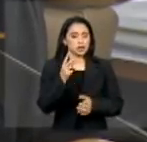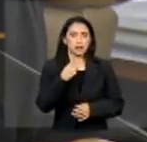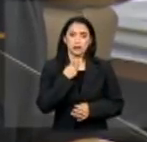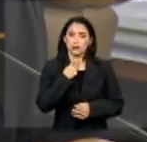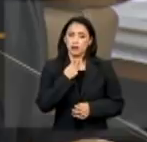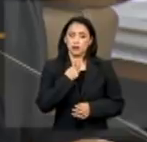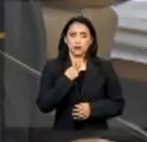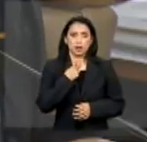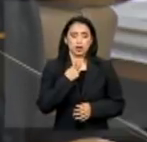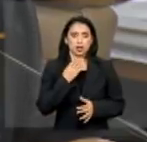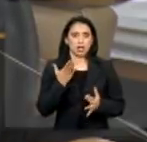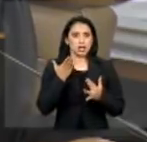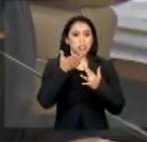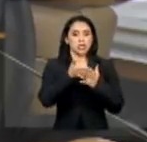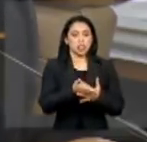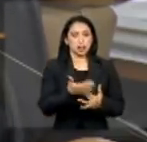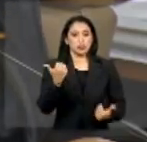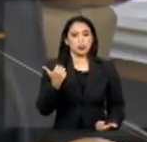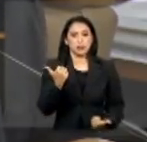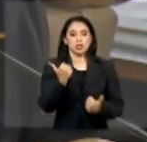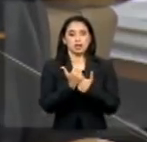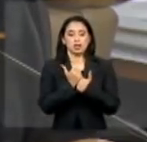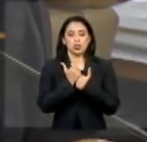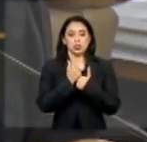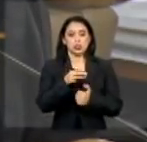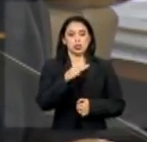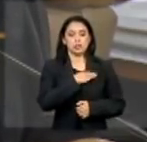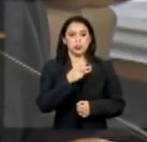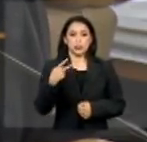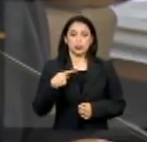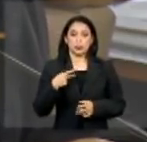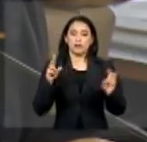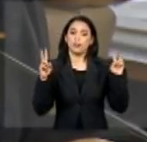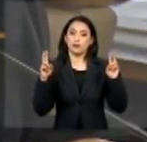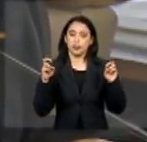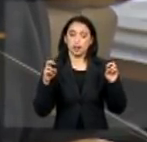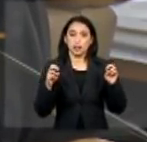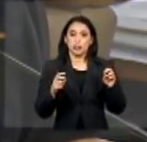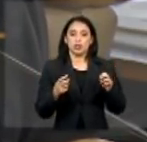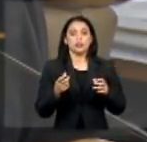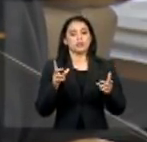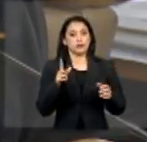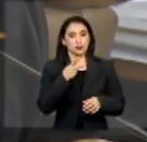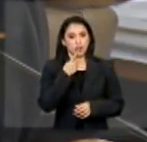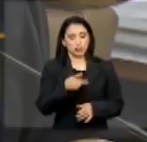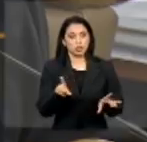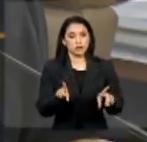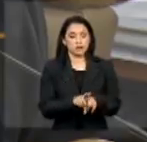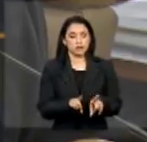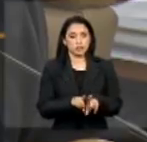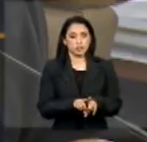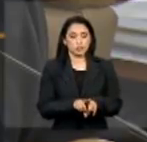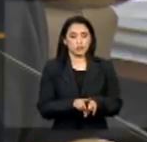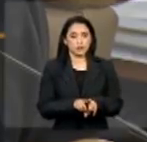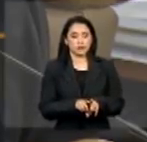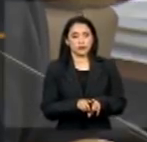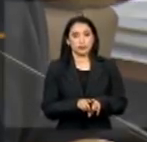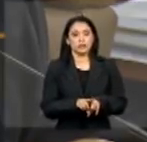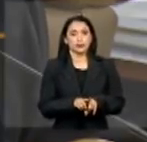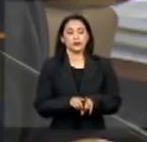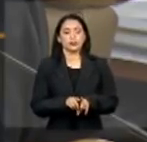intervir como assistente do ministério público fechou as portas em outras palavras a despeito da prévia